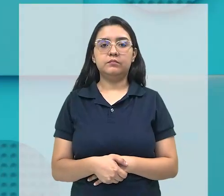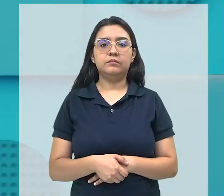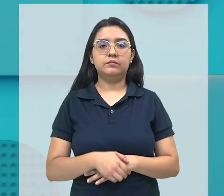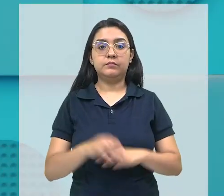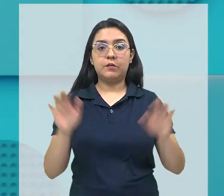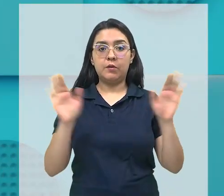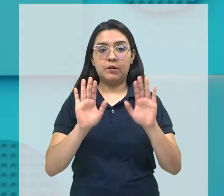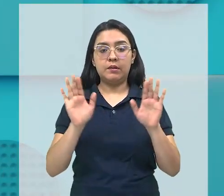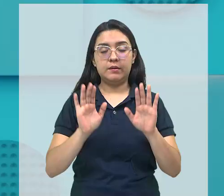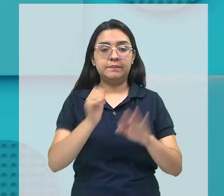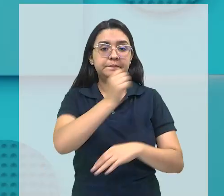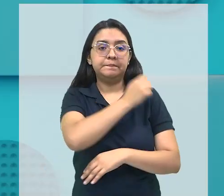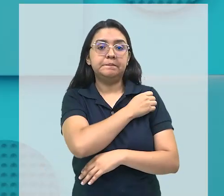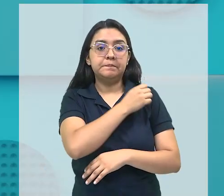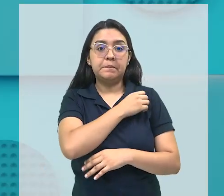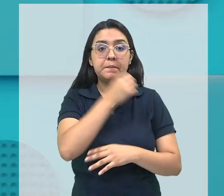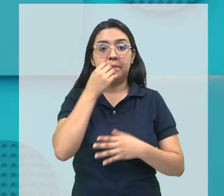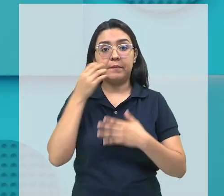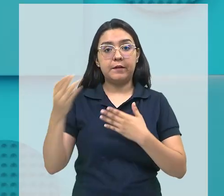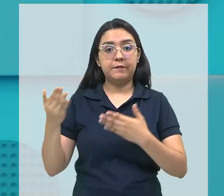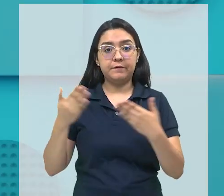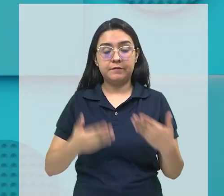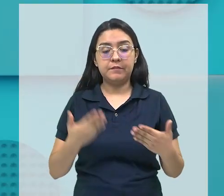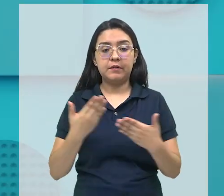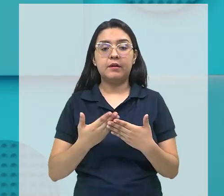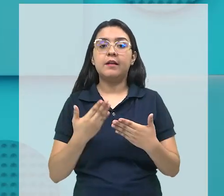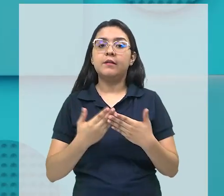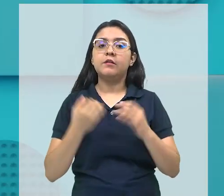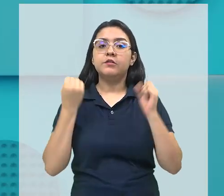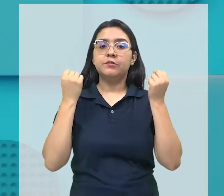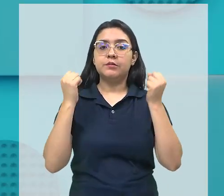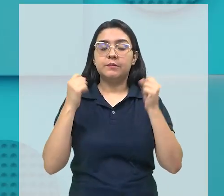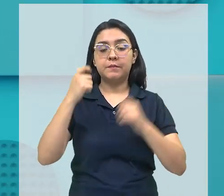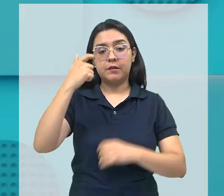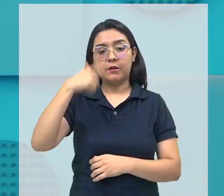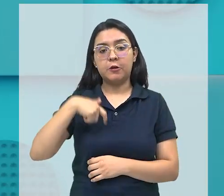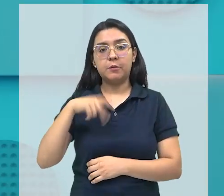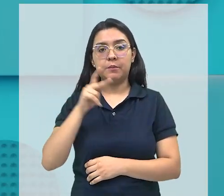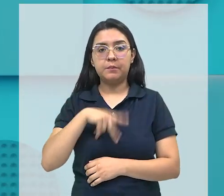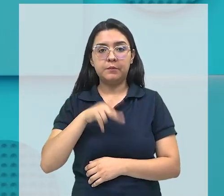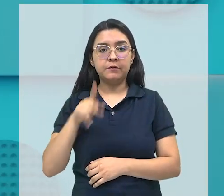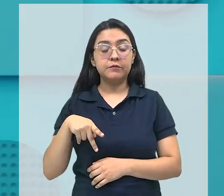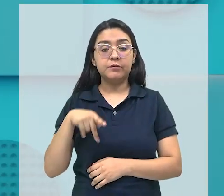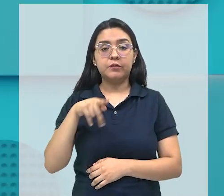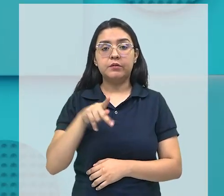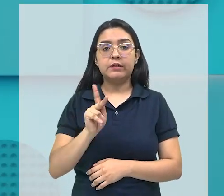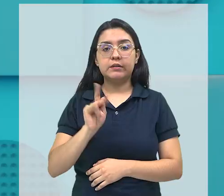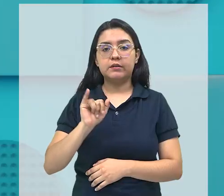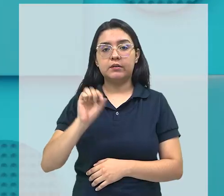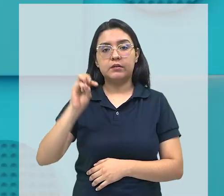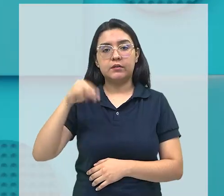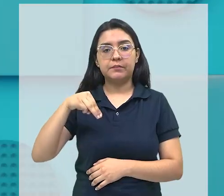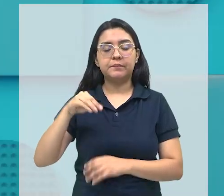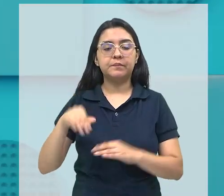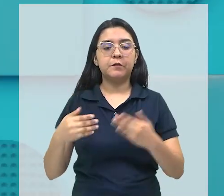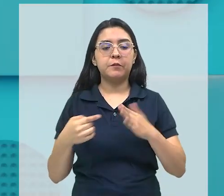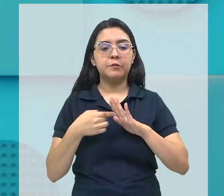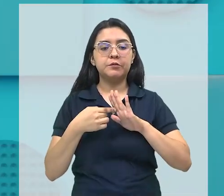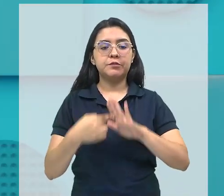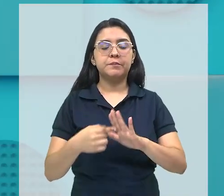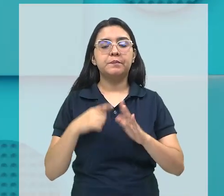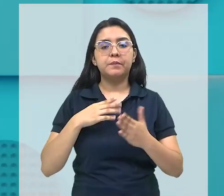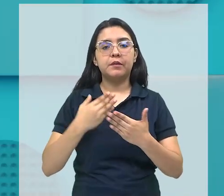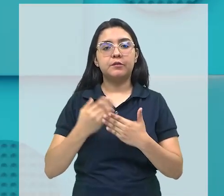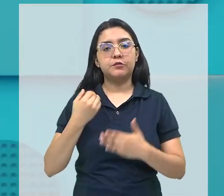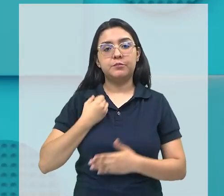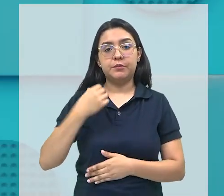Olá, turmas, tudo bem com vocês? Sejam bem-vindos a mais uma aula de Educação Física. Eu sou o professor Kim Raoni e trago para vocês a aula de